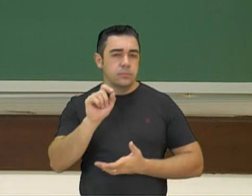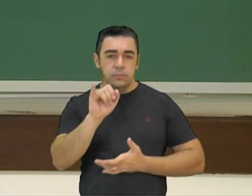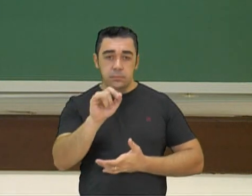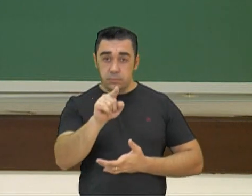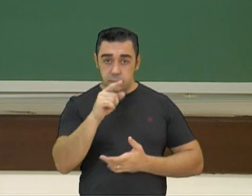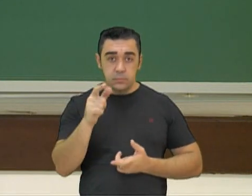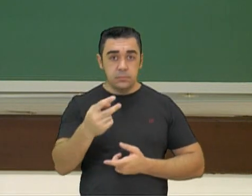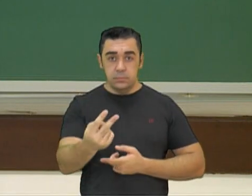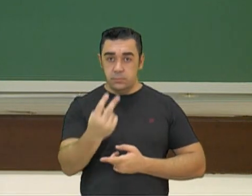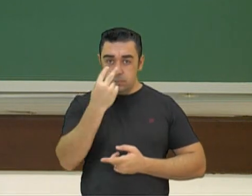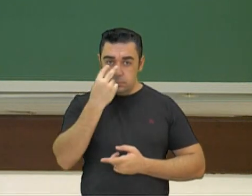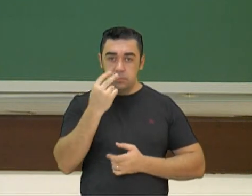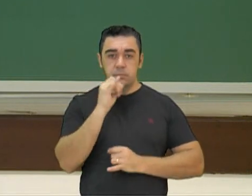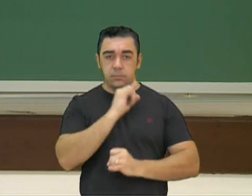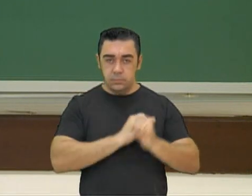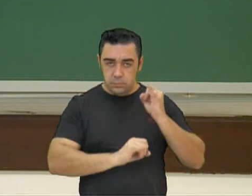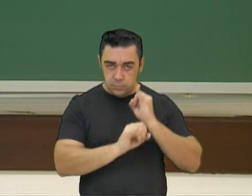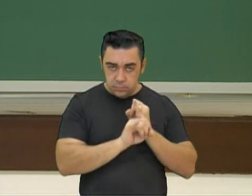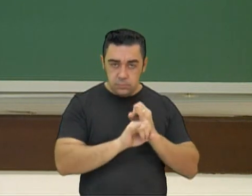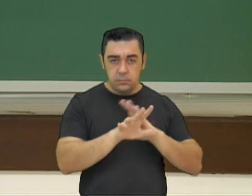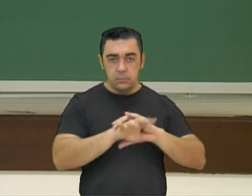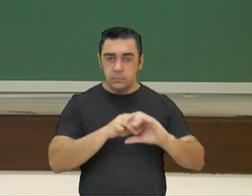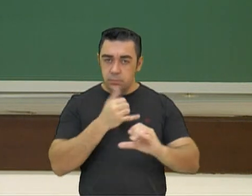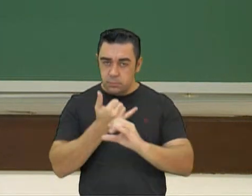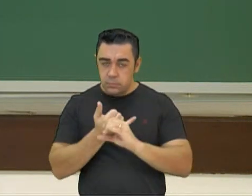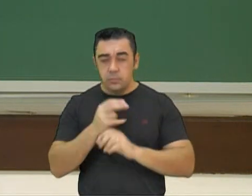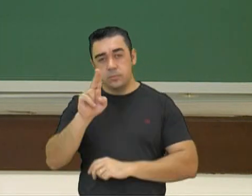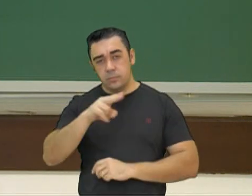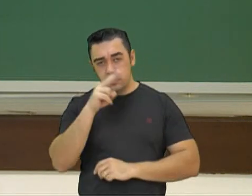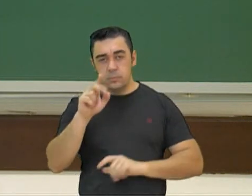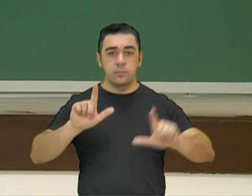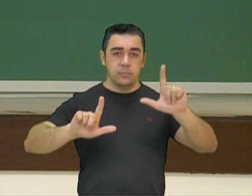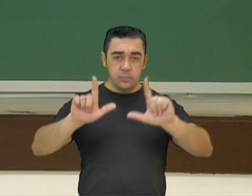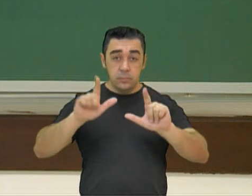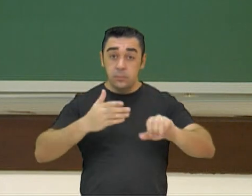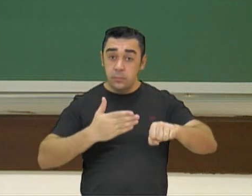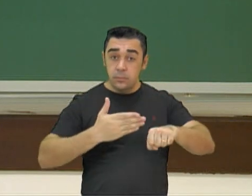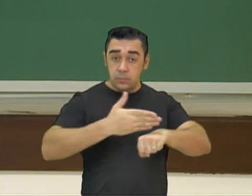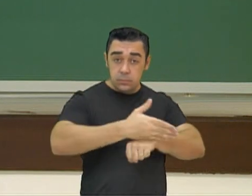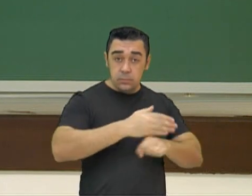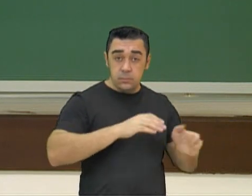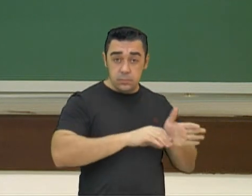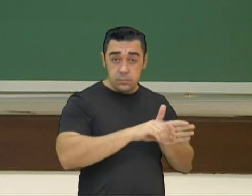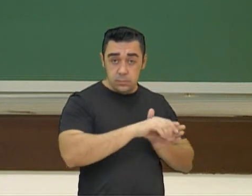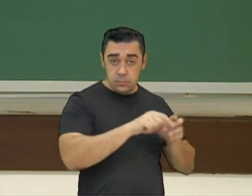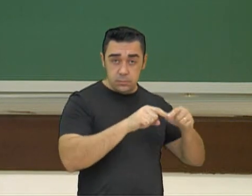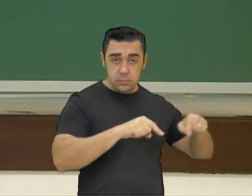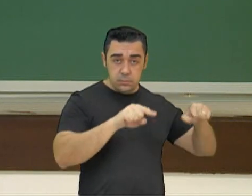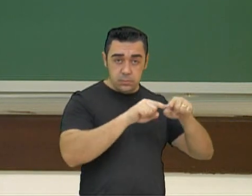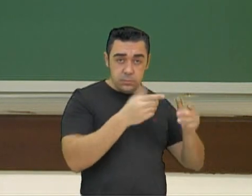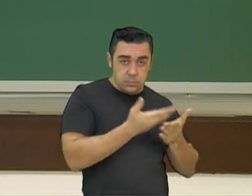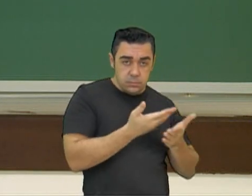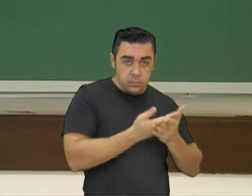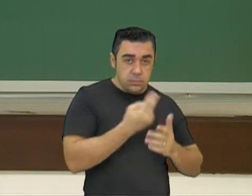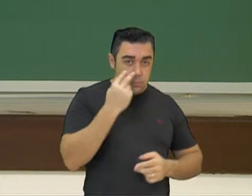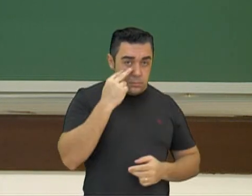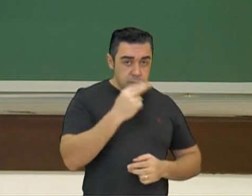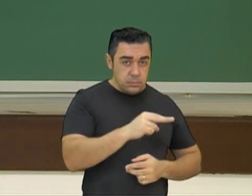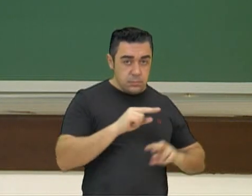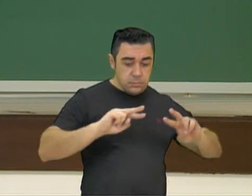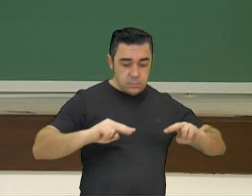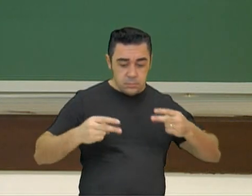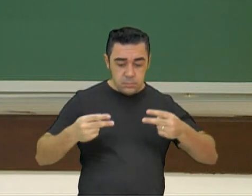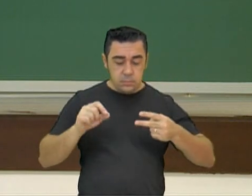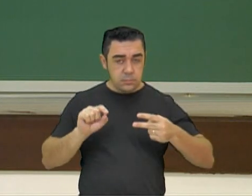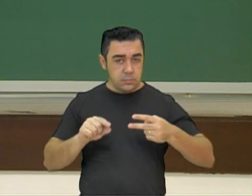vocês assistam via internet ou, enfim, pela TV, acessem o Classroom, coloquem lá a sua presença, façam as atividades